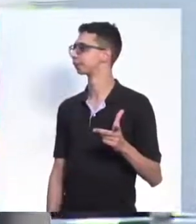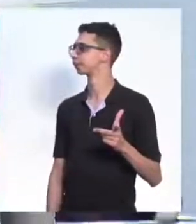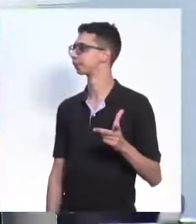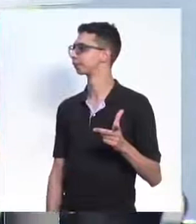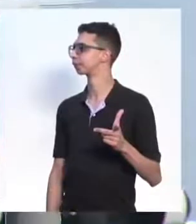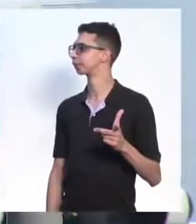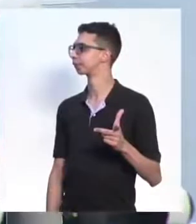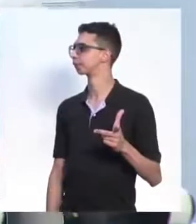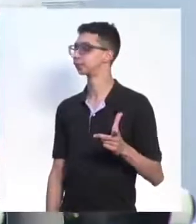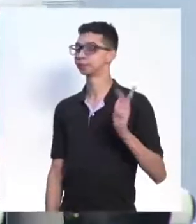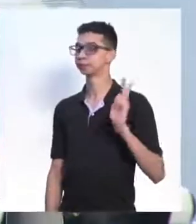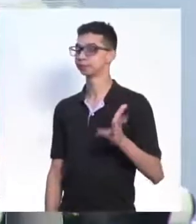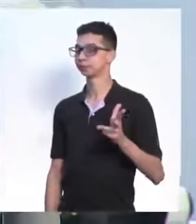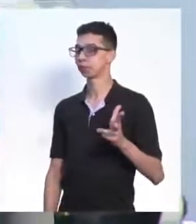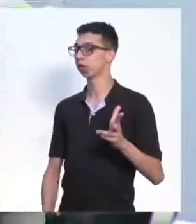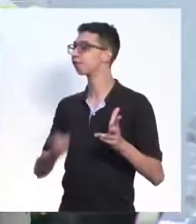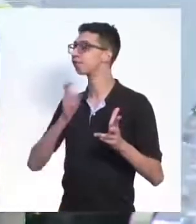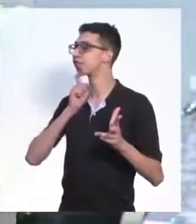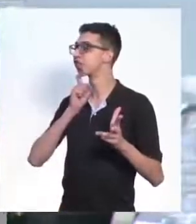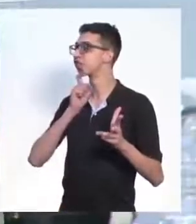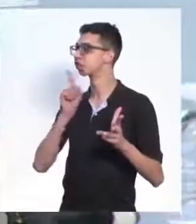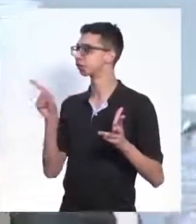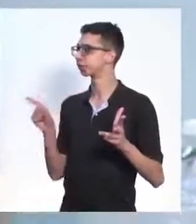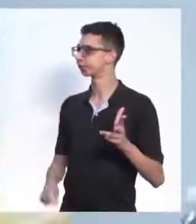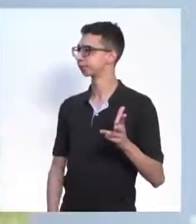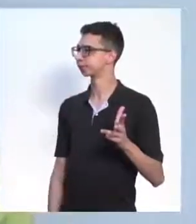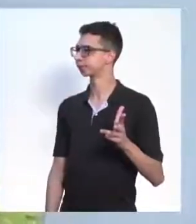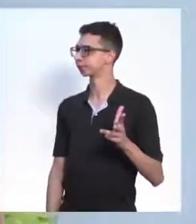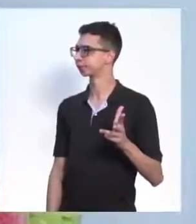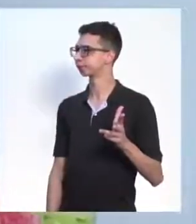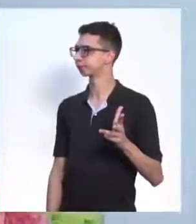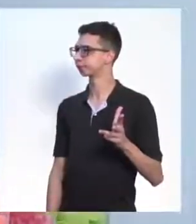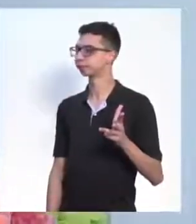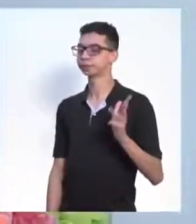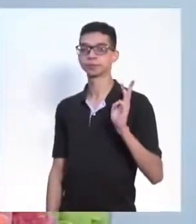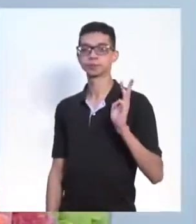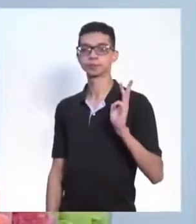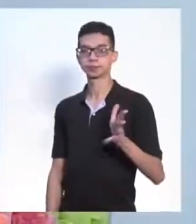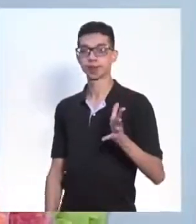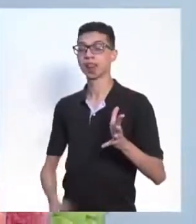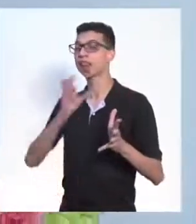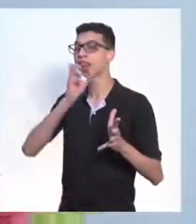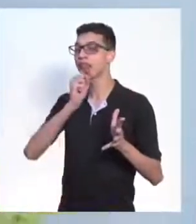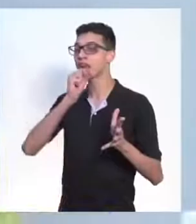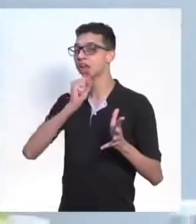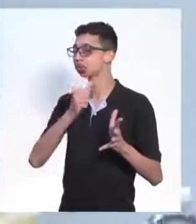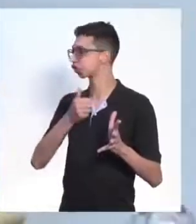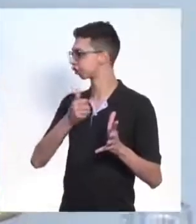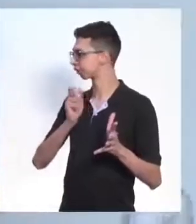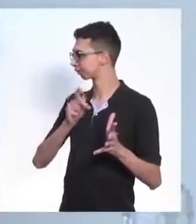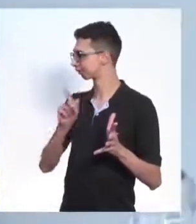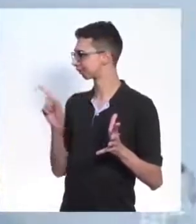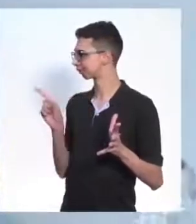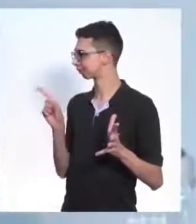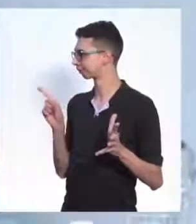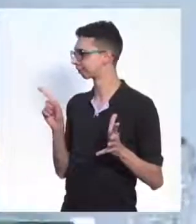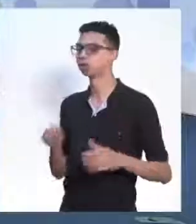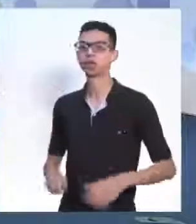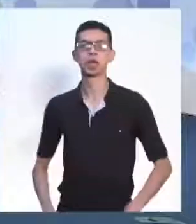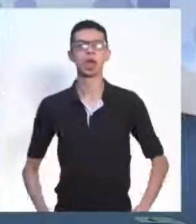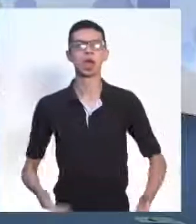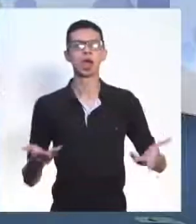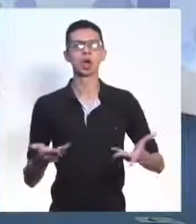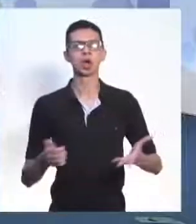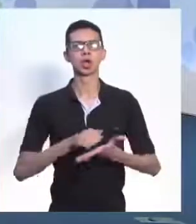Para cá, verde e cor de laranja. Para fazer a